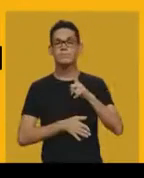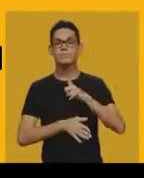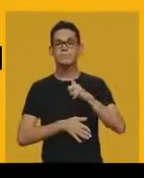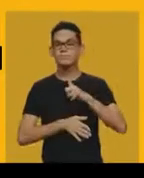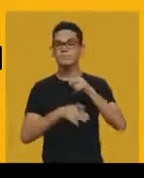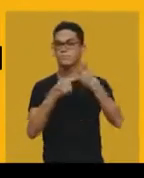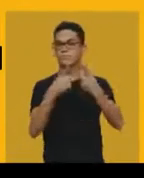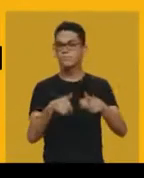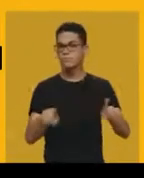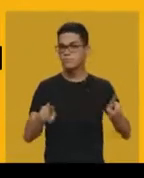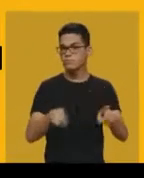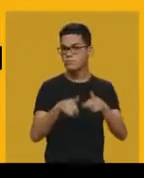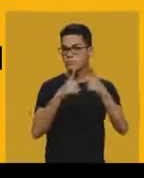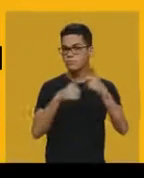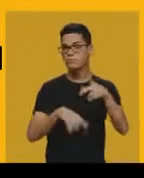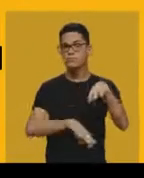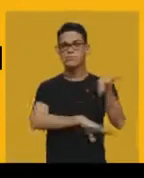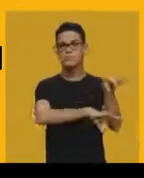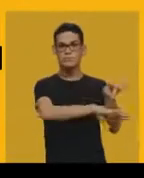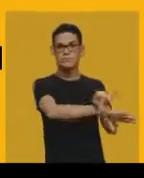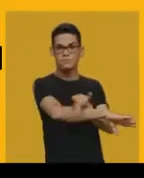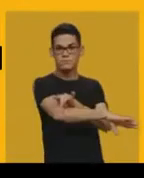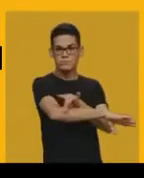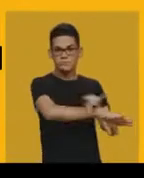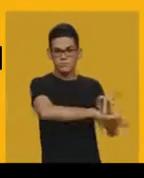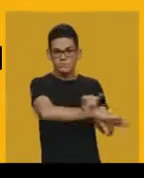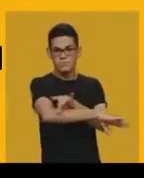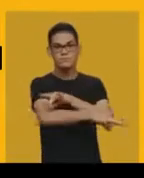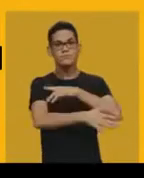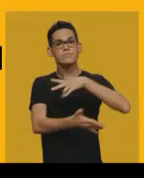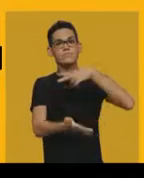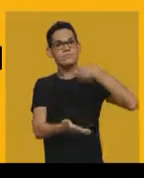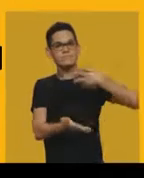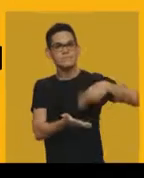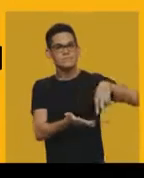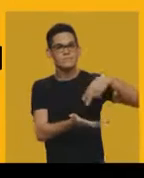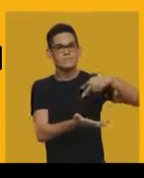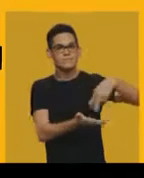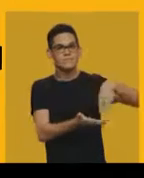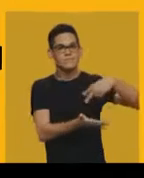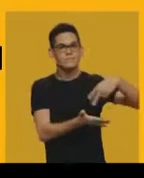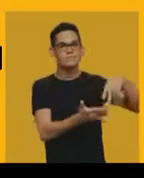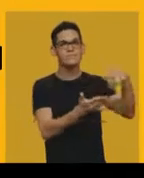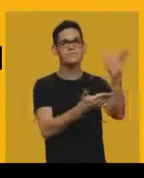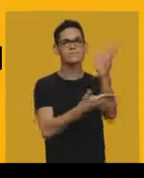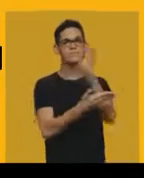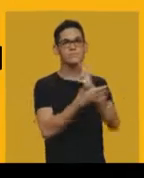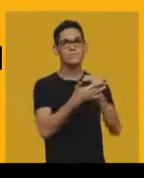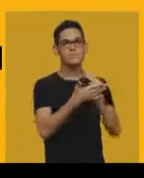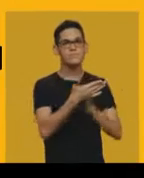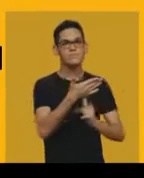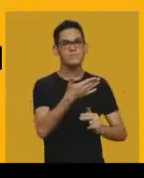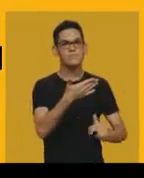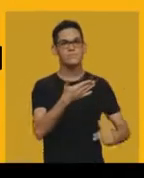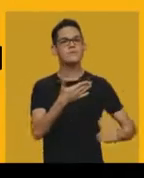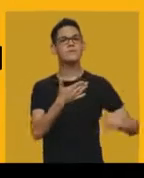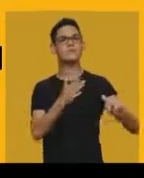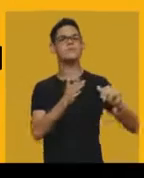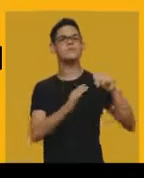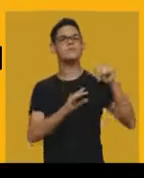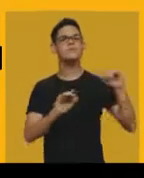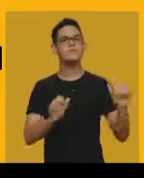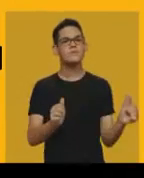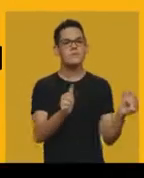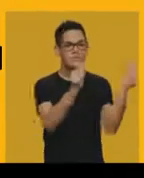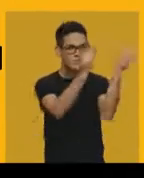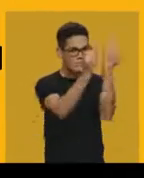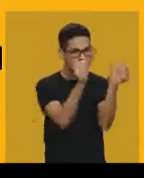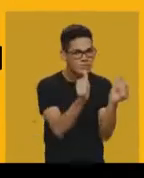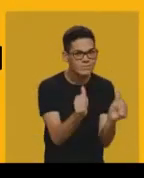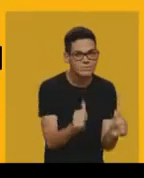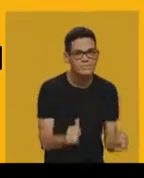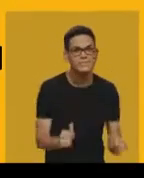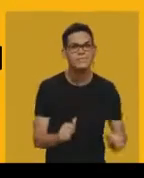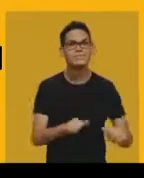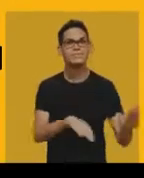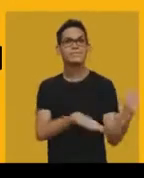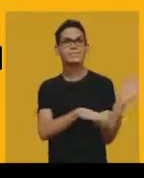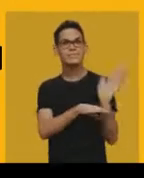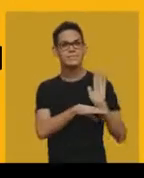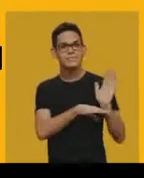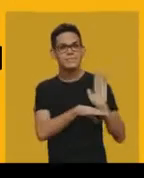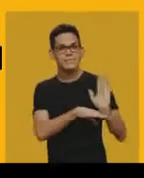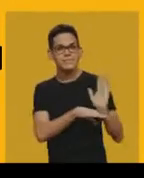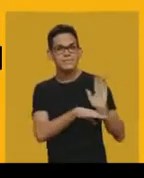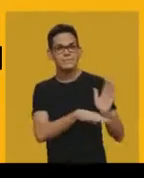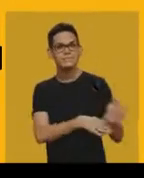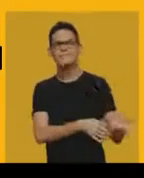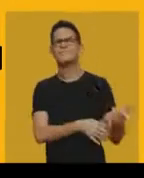música, a arquitetura, a dança, pintura, escultura, cinema, vamos